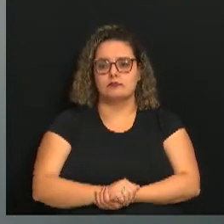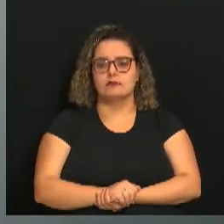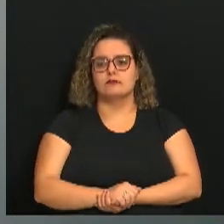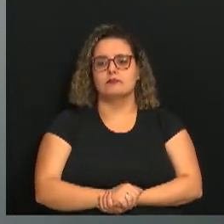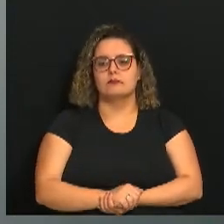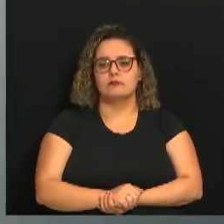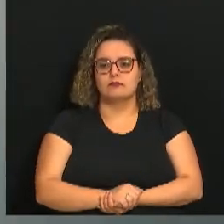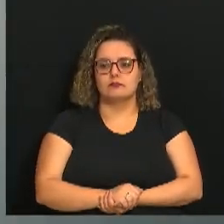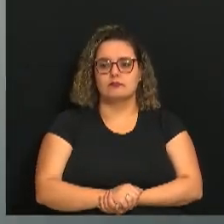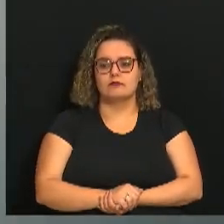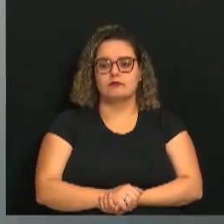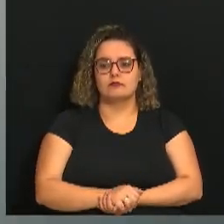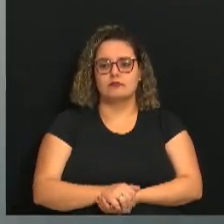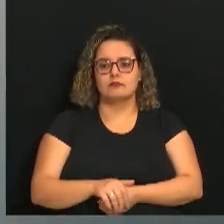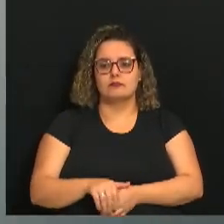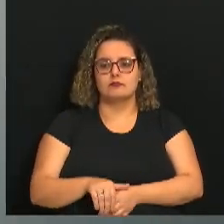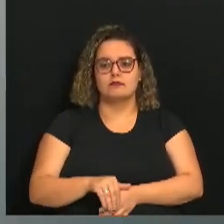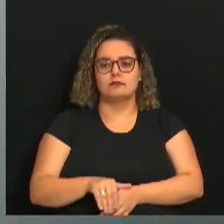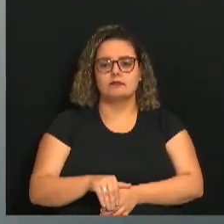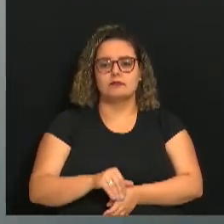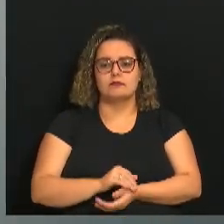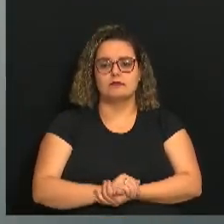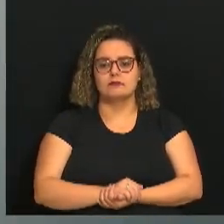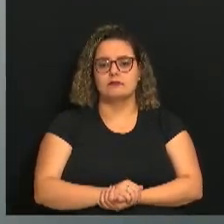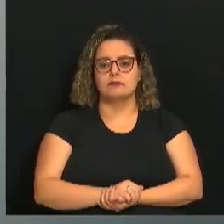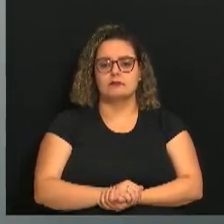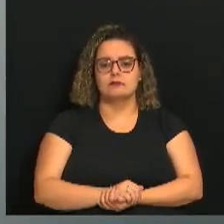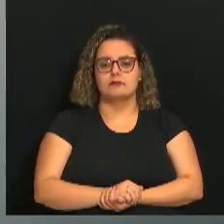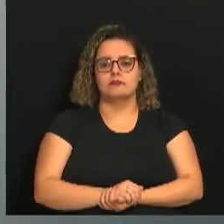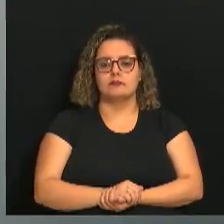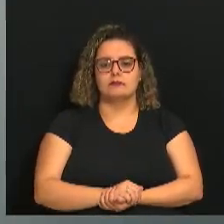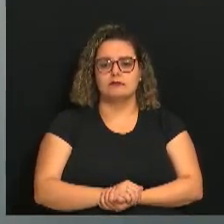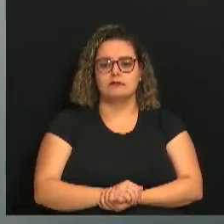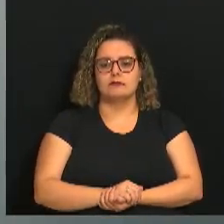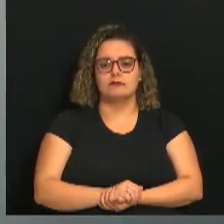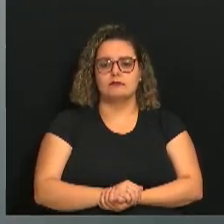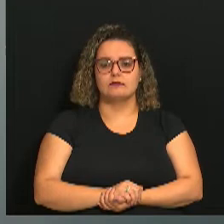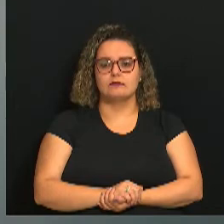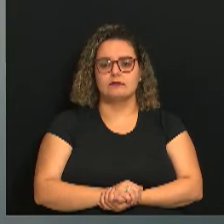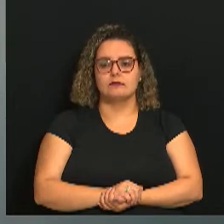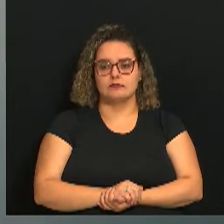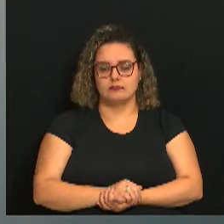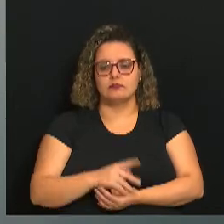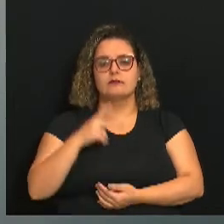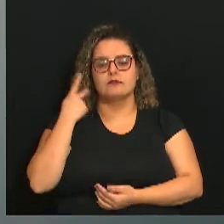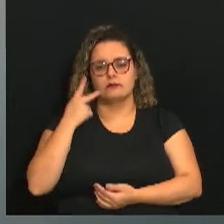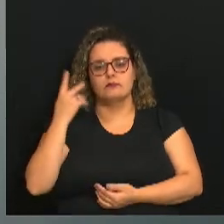Bem, com relação à questão que a vereadora colocou, da empresa lá,